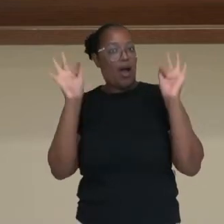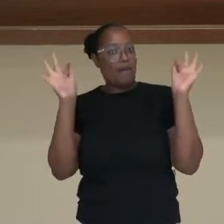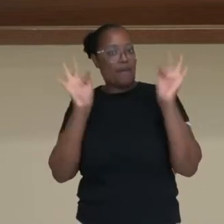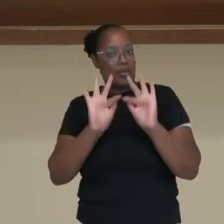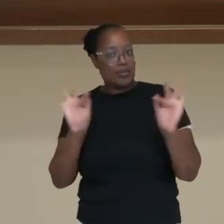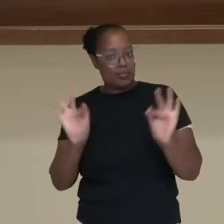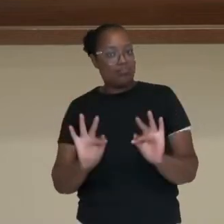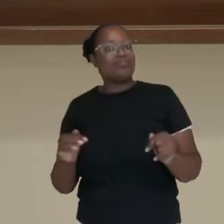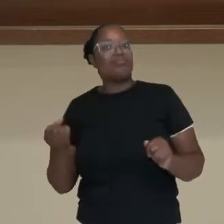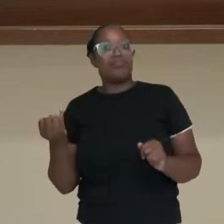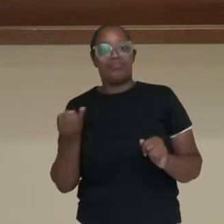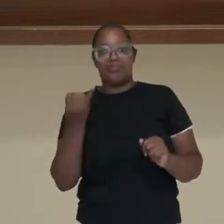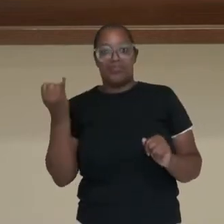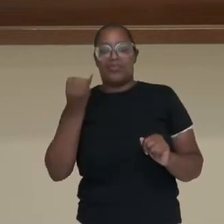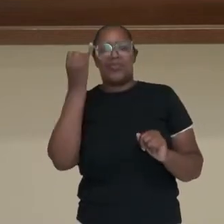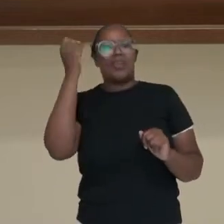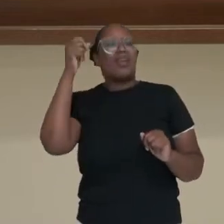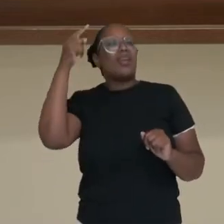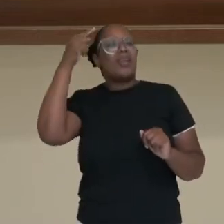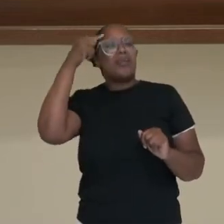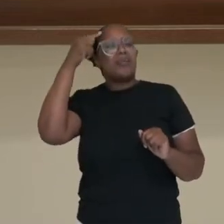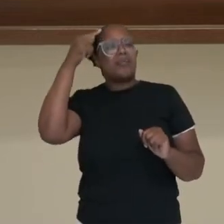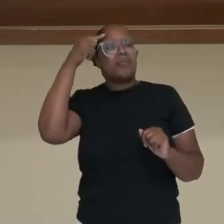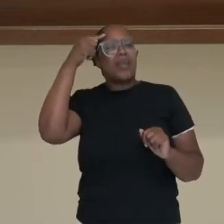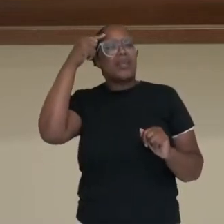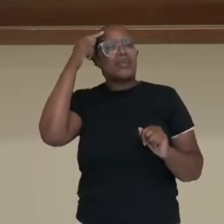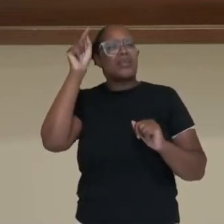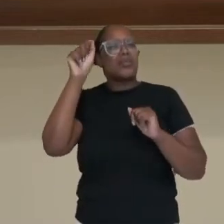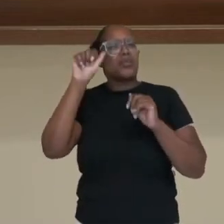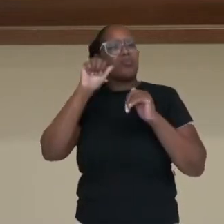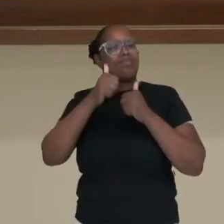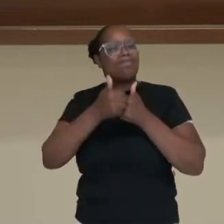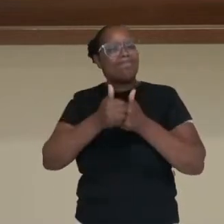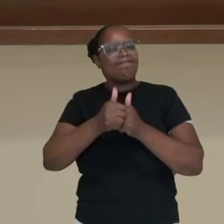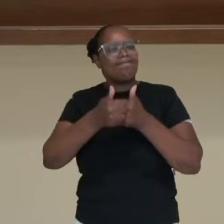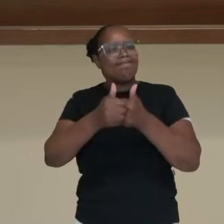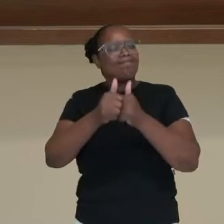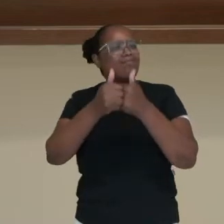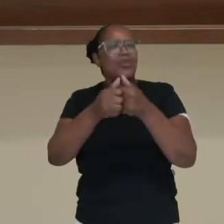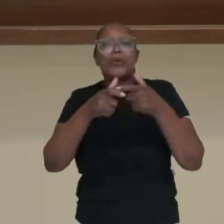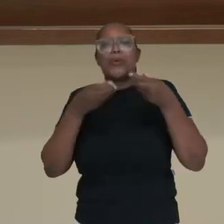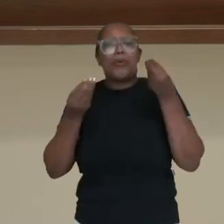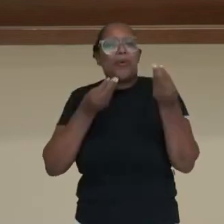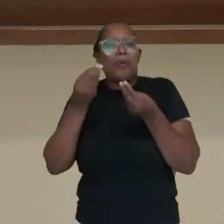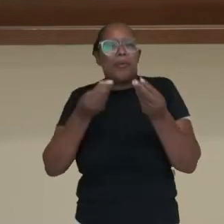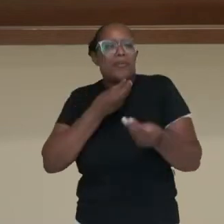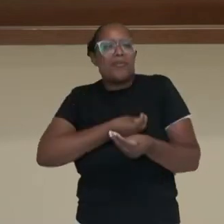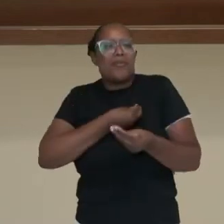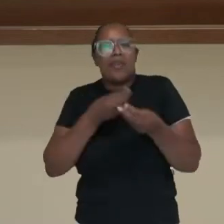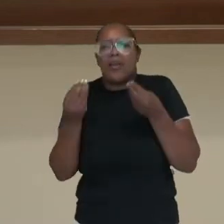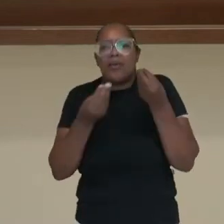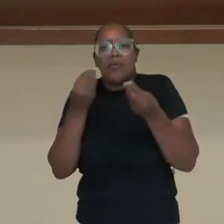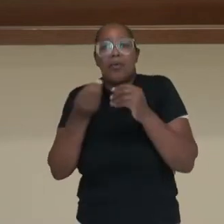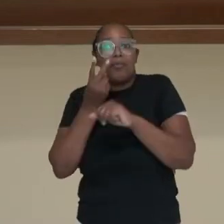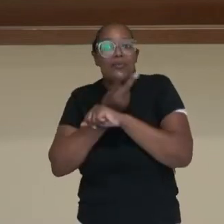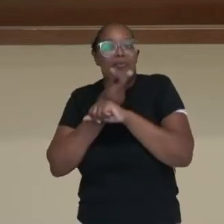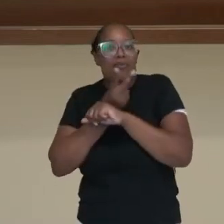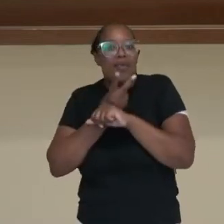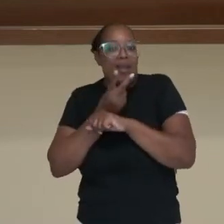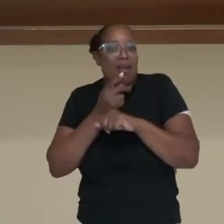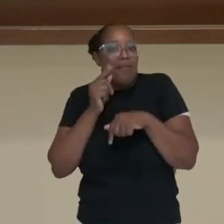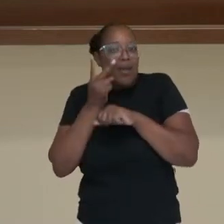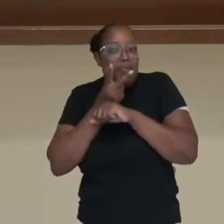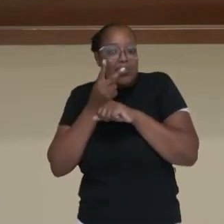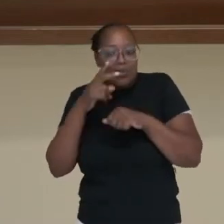partir disso, ele vai pensar numa caminhada, um modo de viver, um modo de buscar uma ética de como